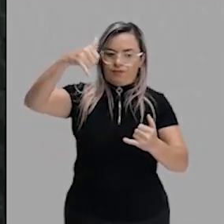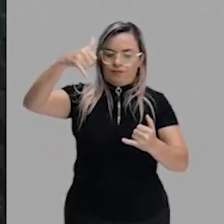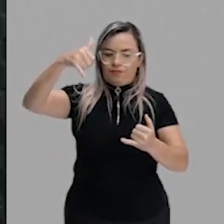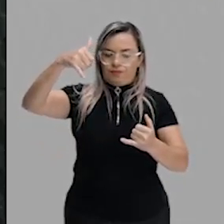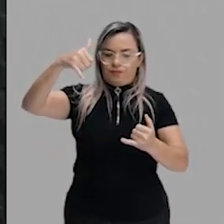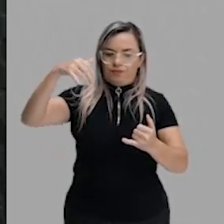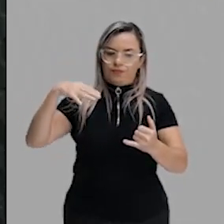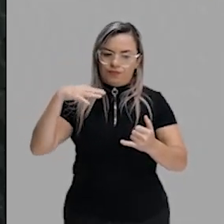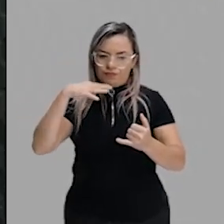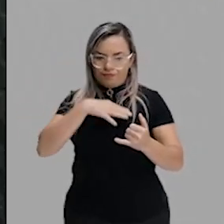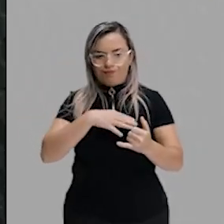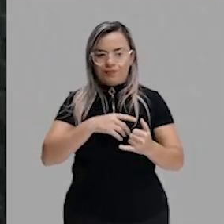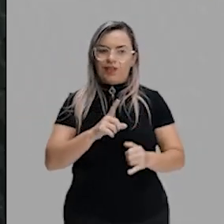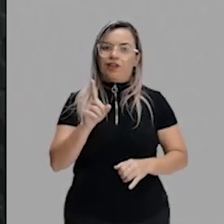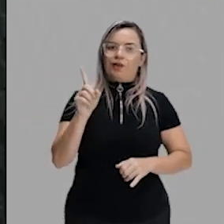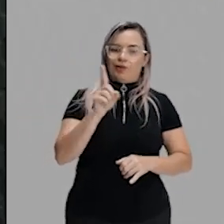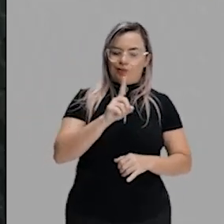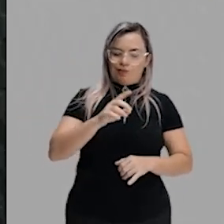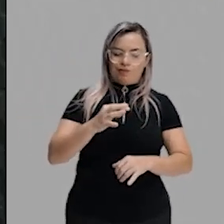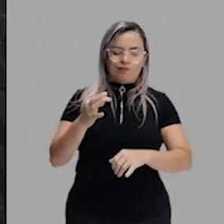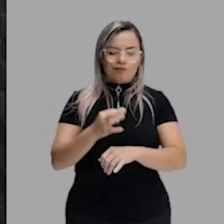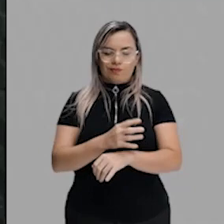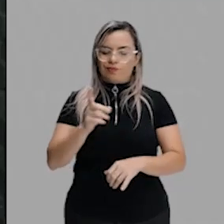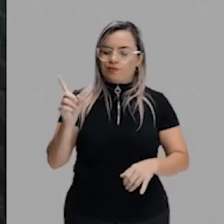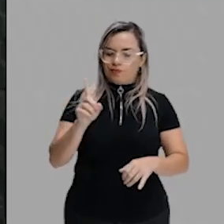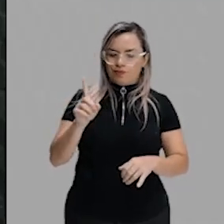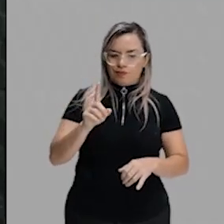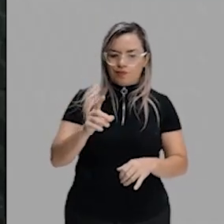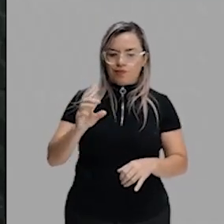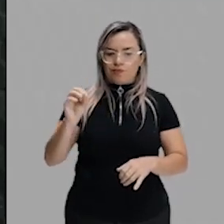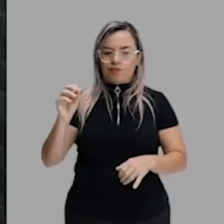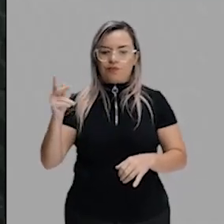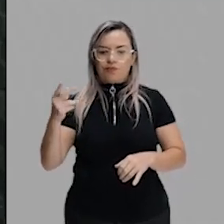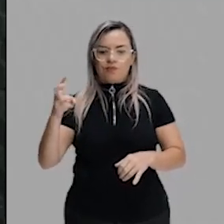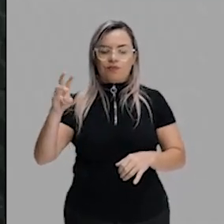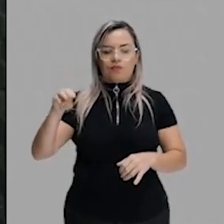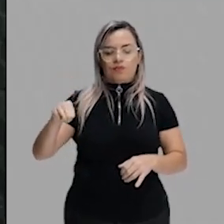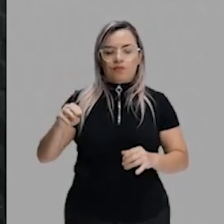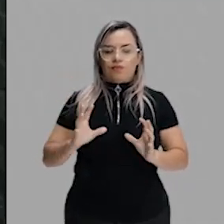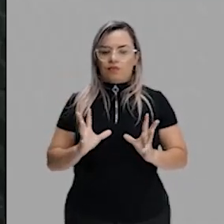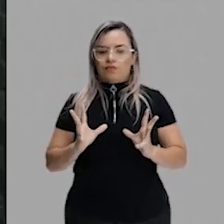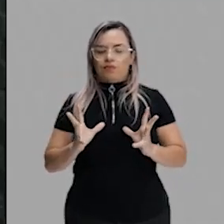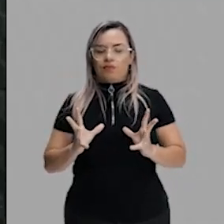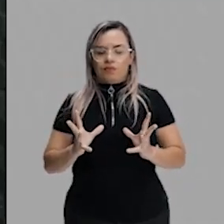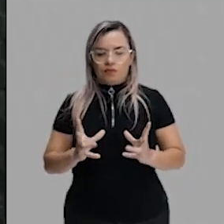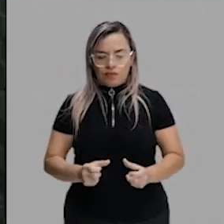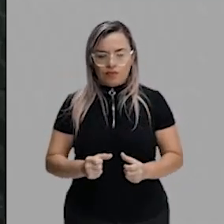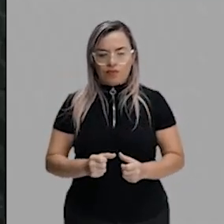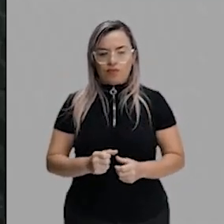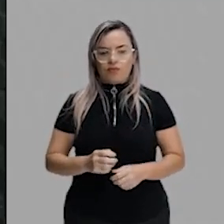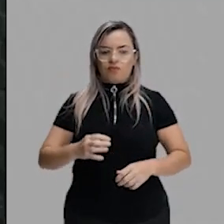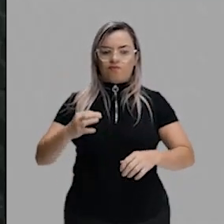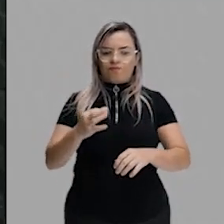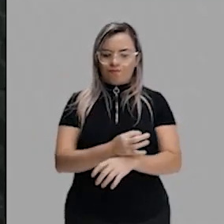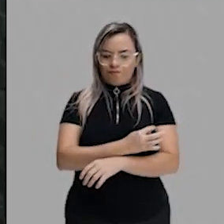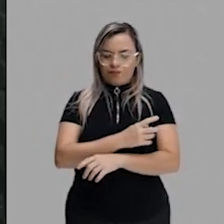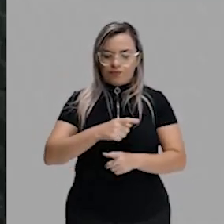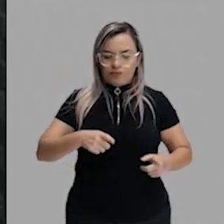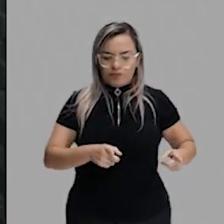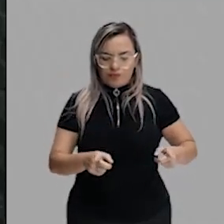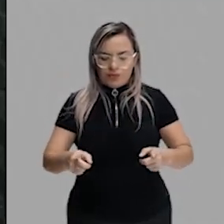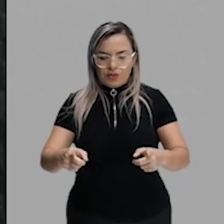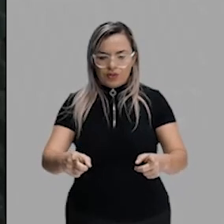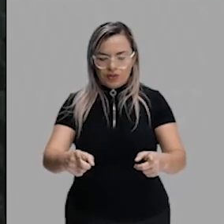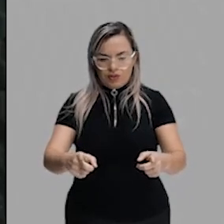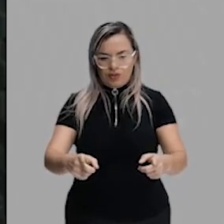esses são os dois tipos de resistores que nós iremos encontrar. O resistor ôhmico, de resistência constante, e o